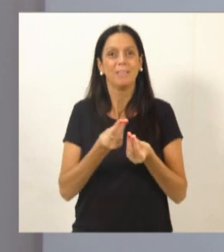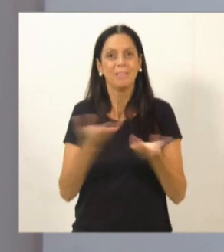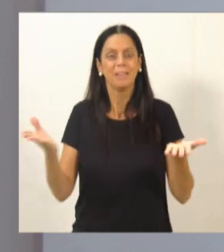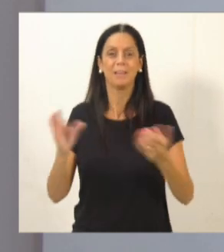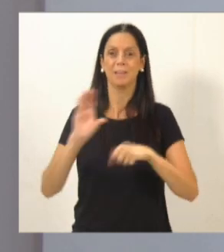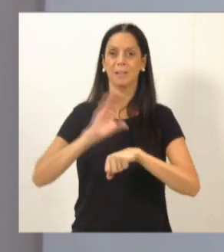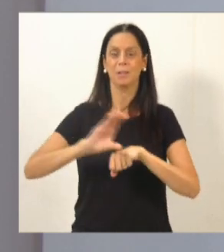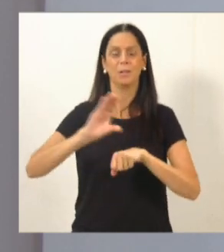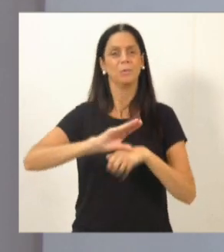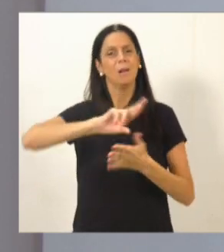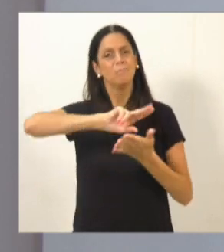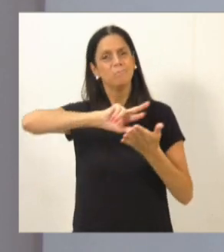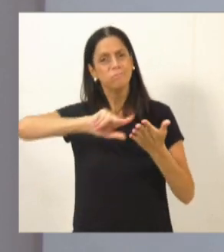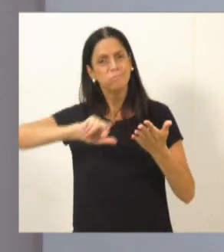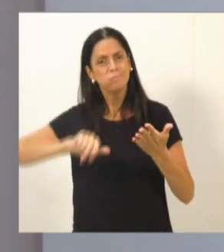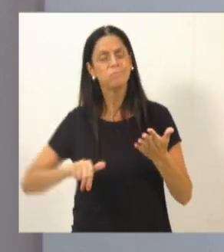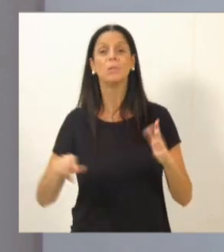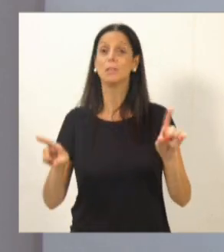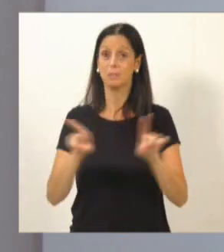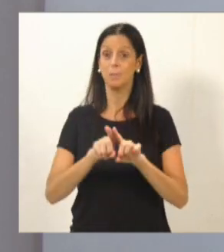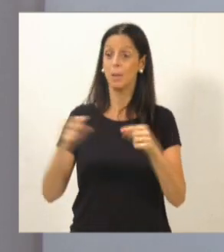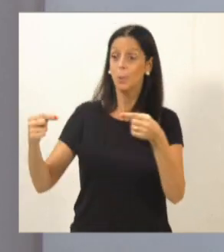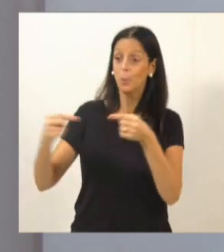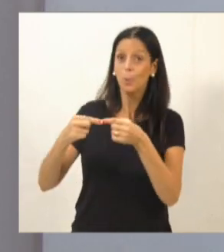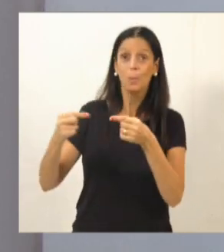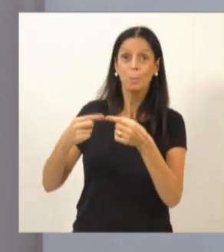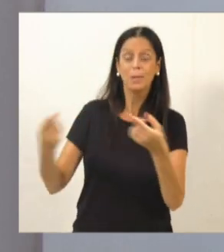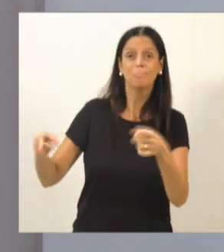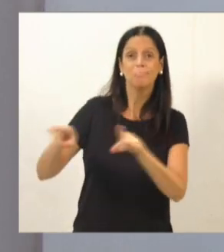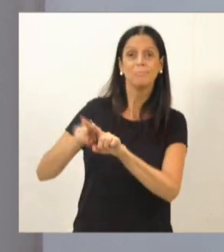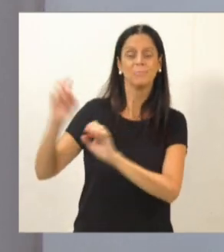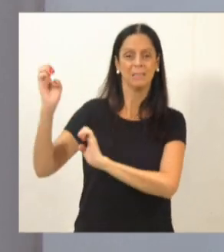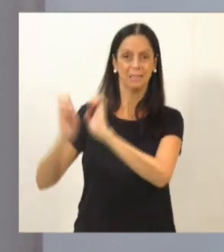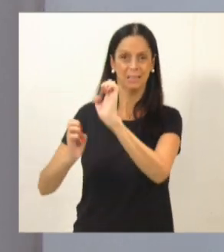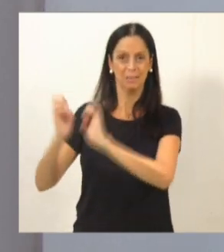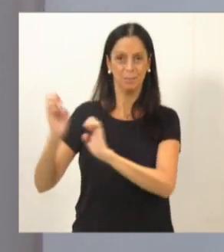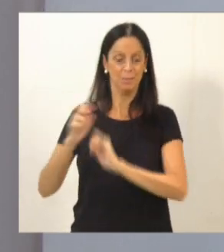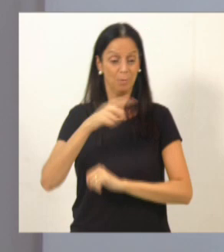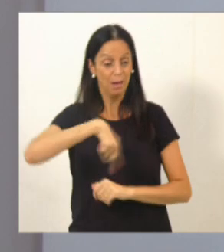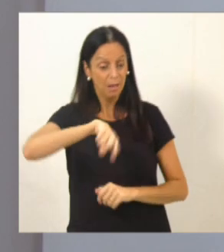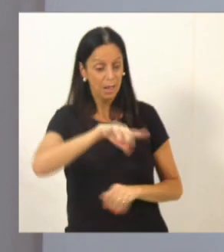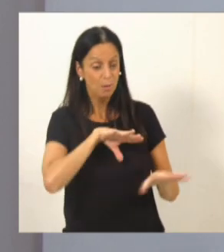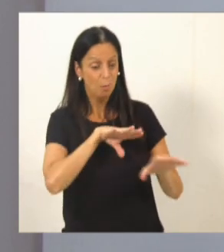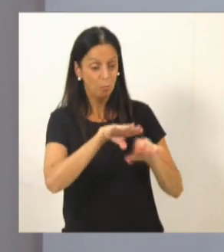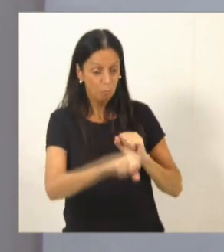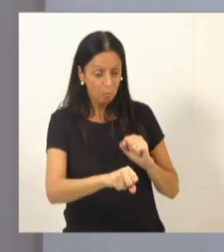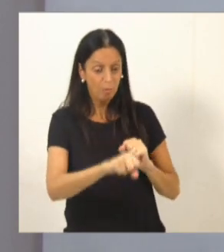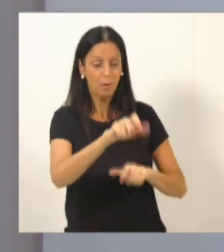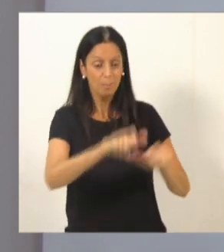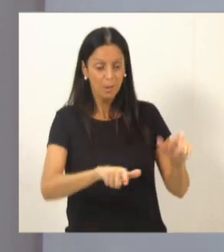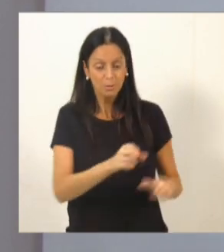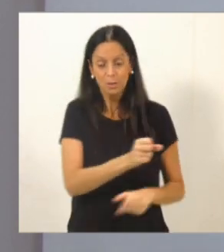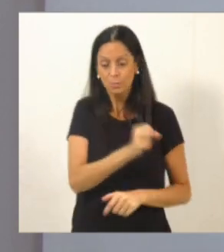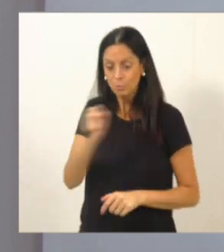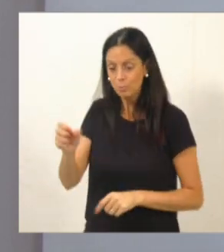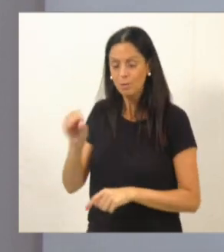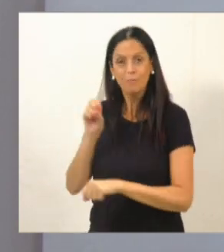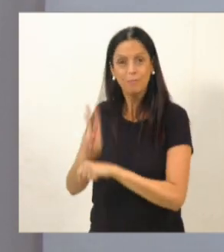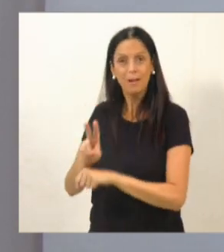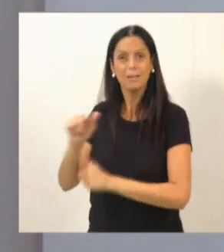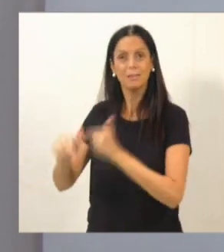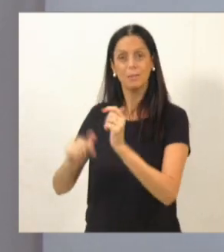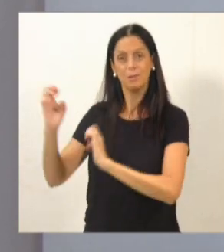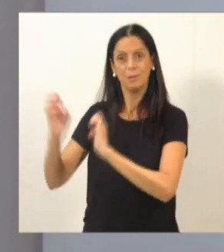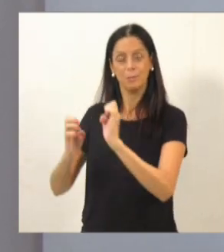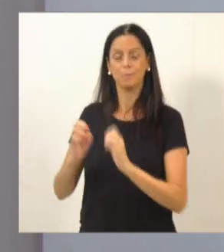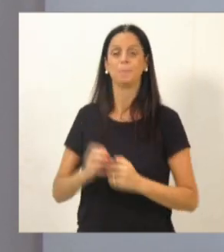que também faz sentido para as empresas, para a gente formar a mão de obra que eles precisam. E o segundo problema que eu trago aqui